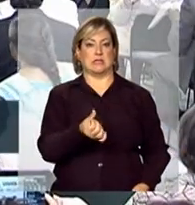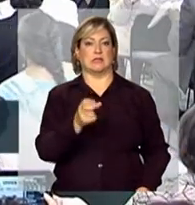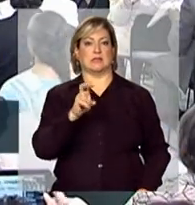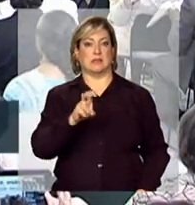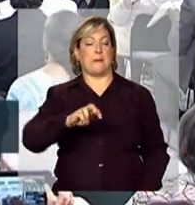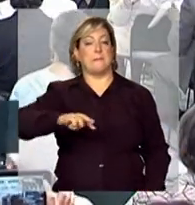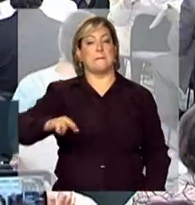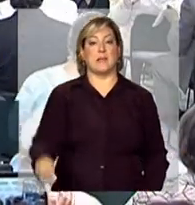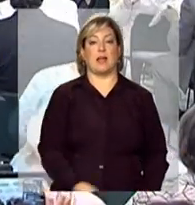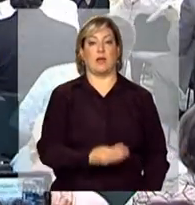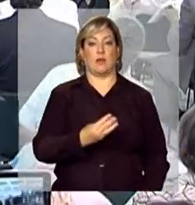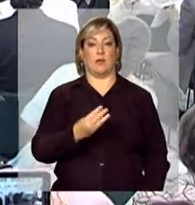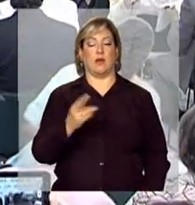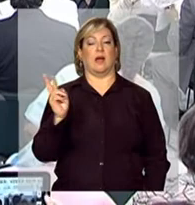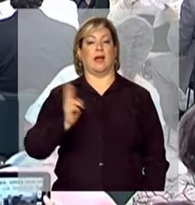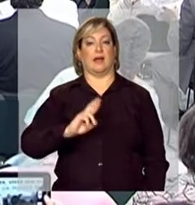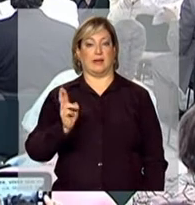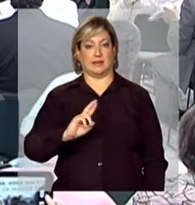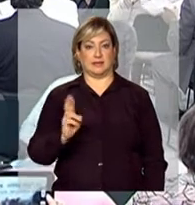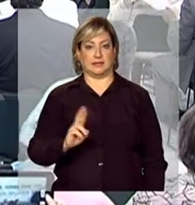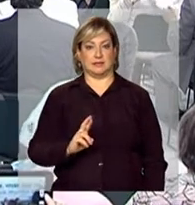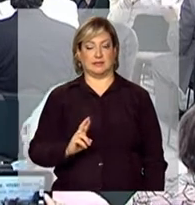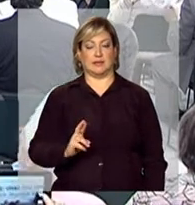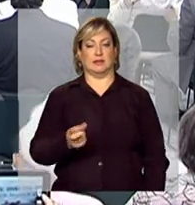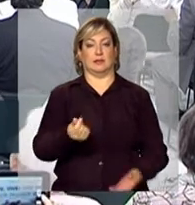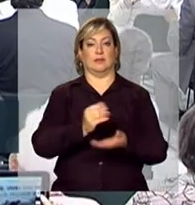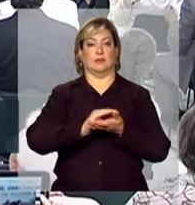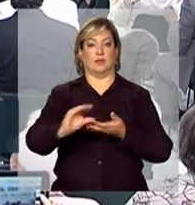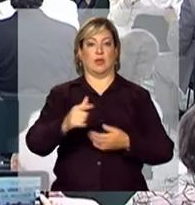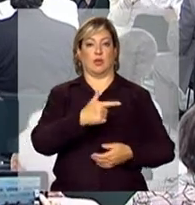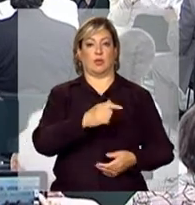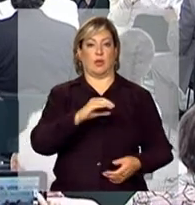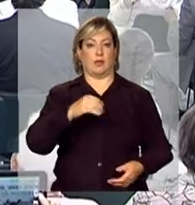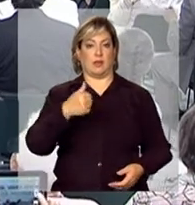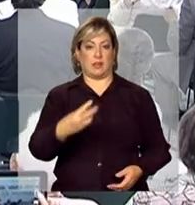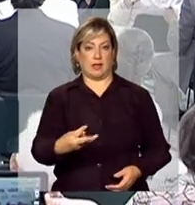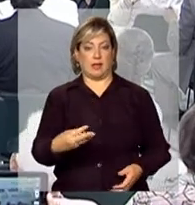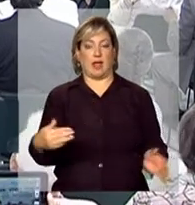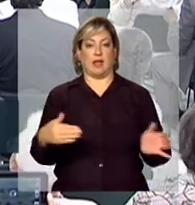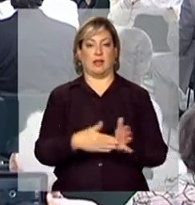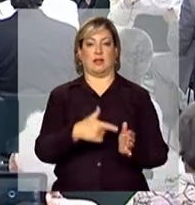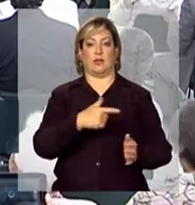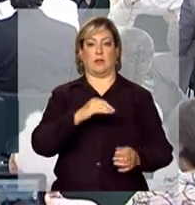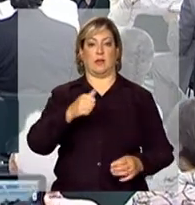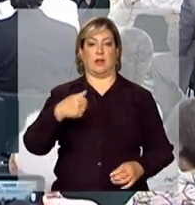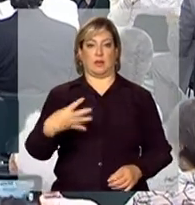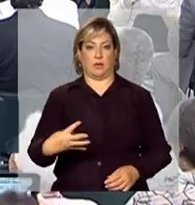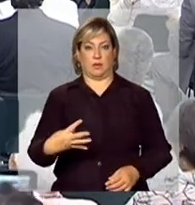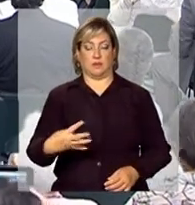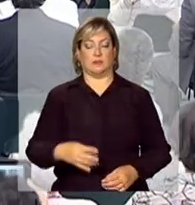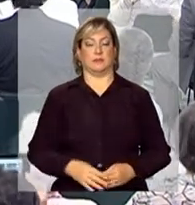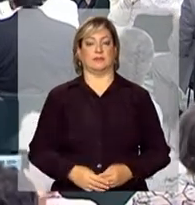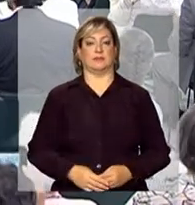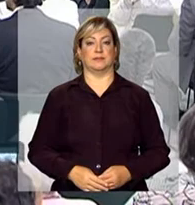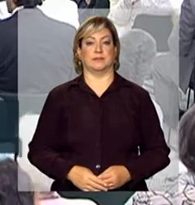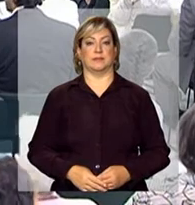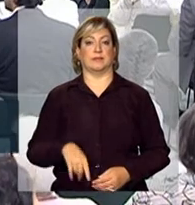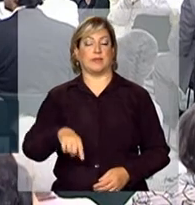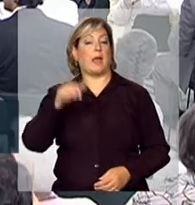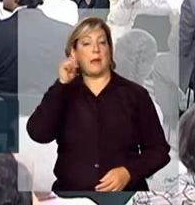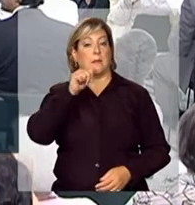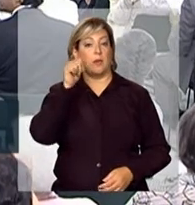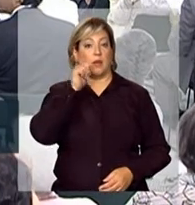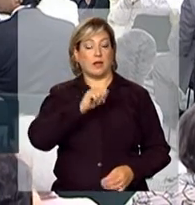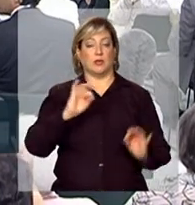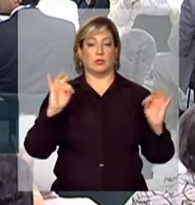265 milhões de reais entre 2013 e 2014 as